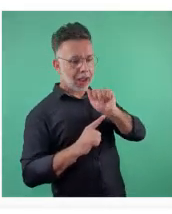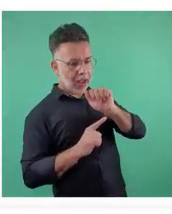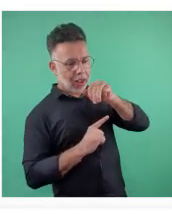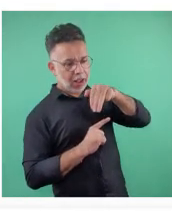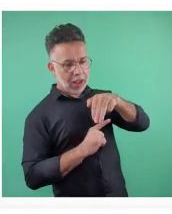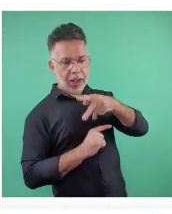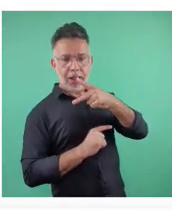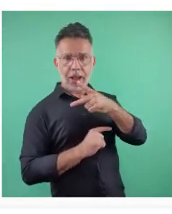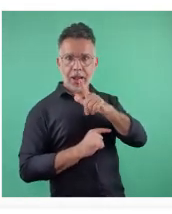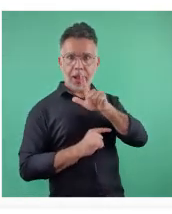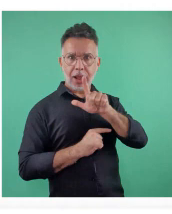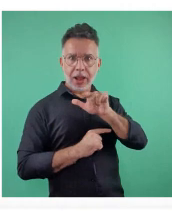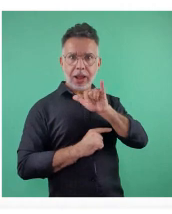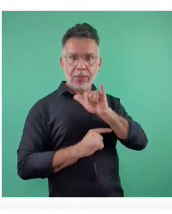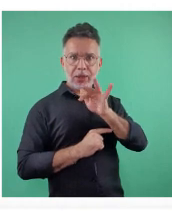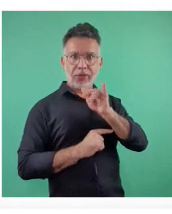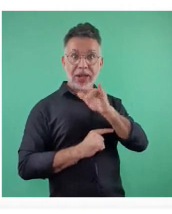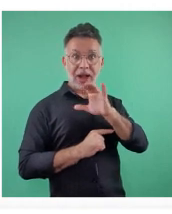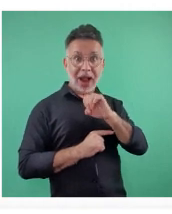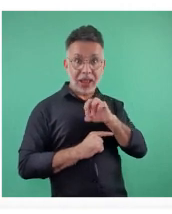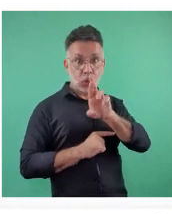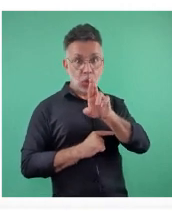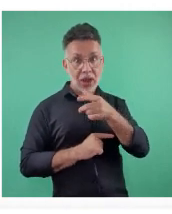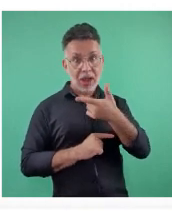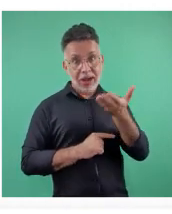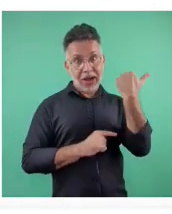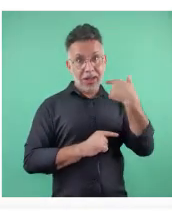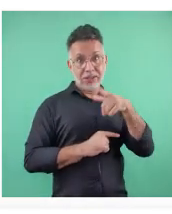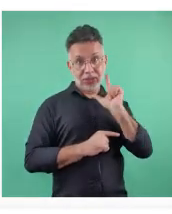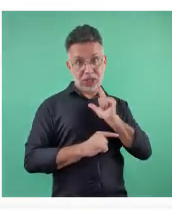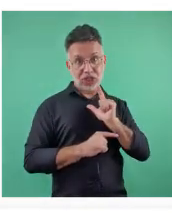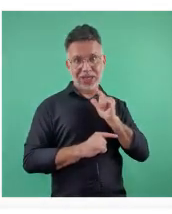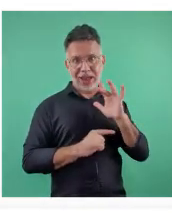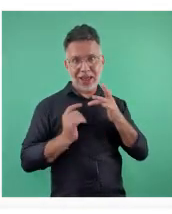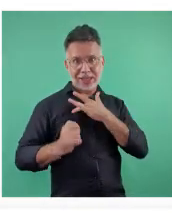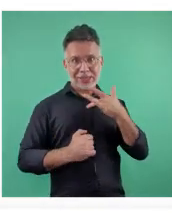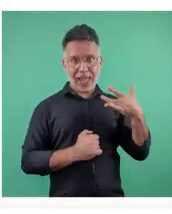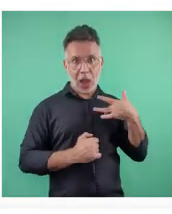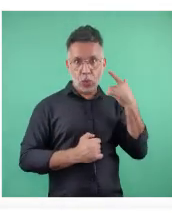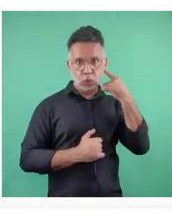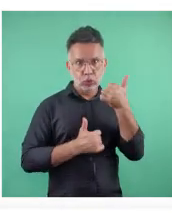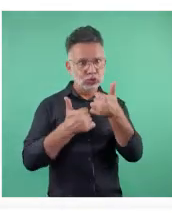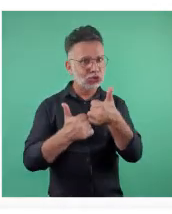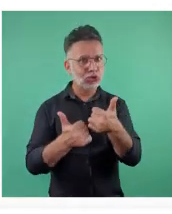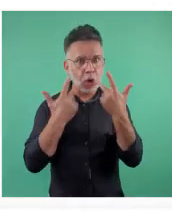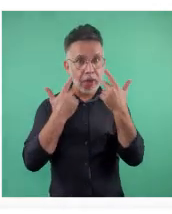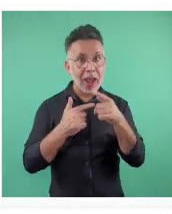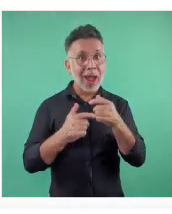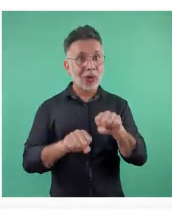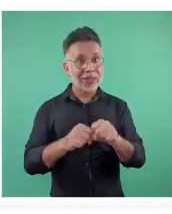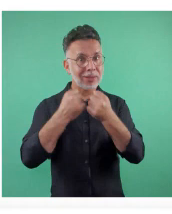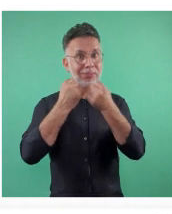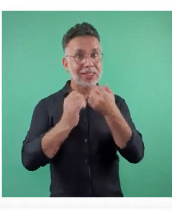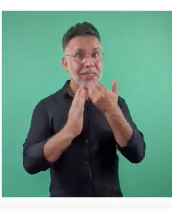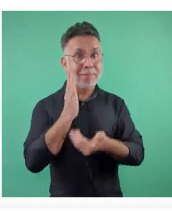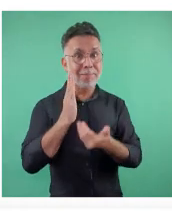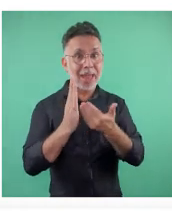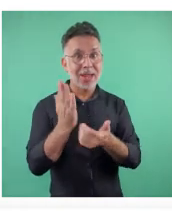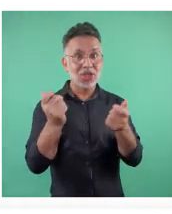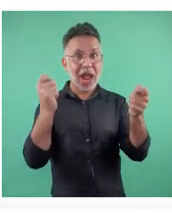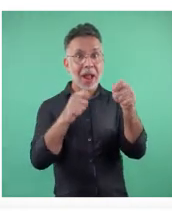células saudáveis. Quando você tem uma perda auditiva, quando você tem uma lesão dessas células, você perde a capacidade